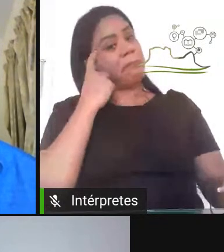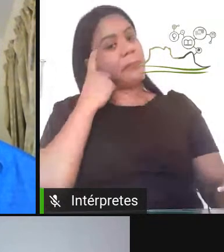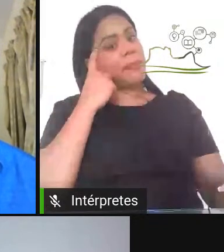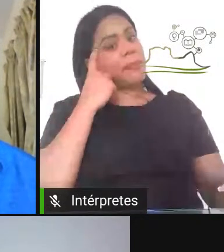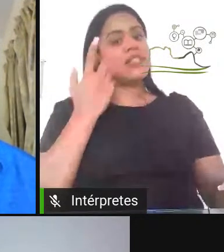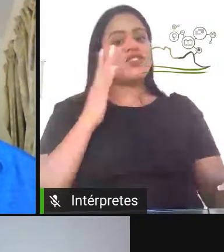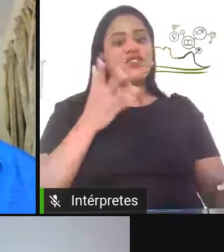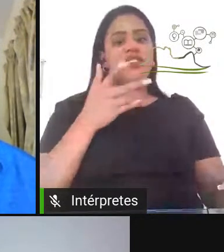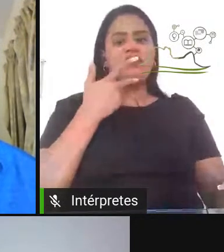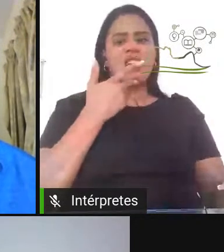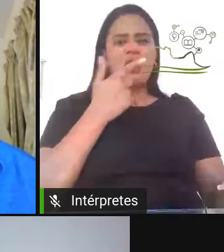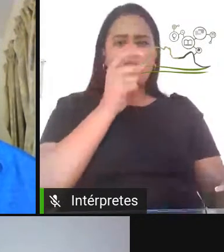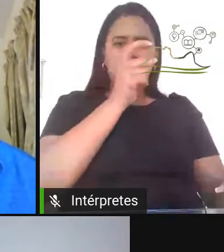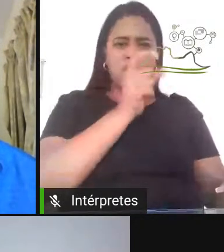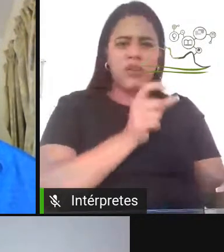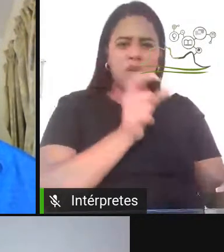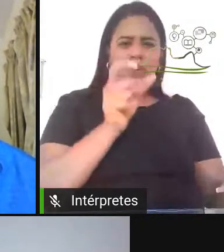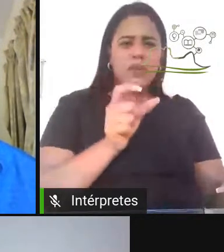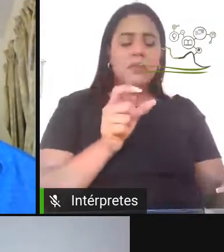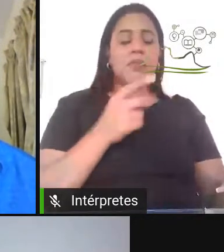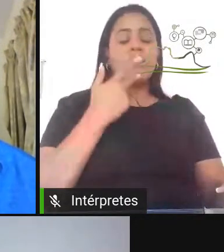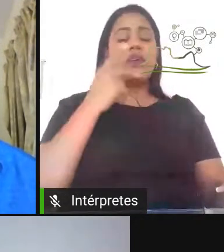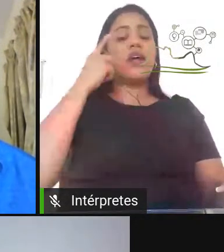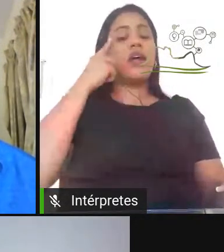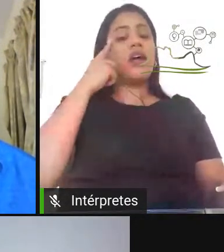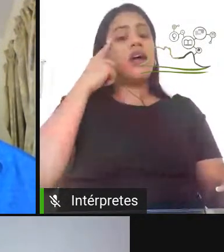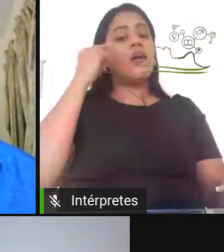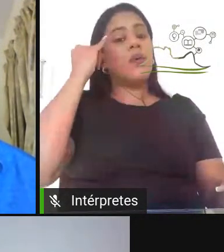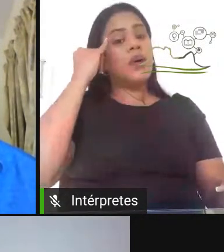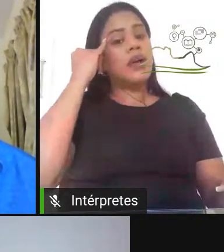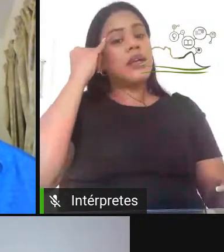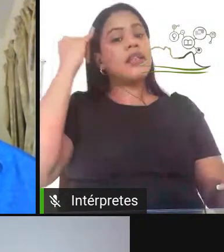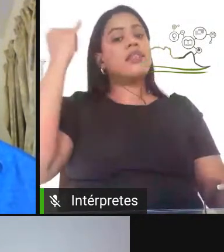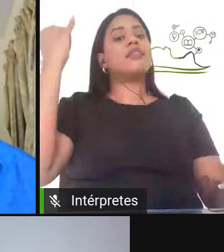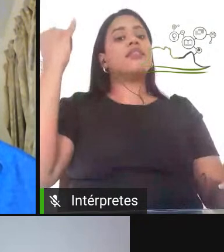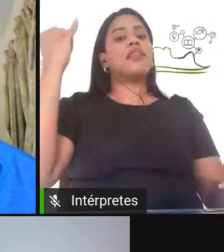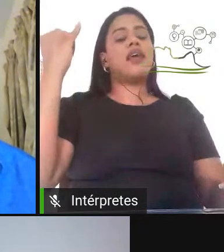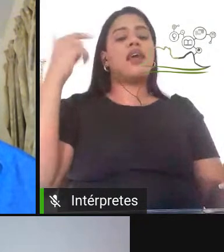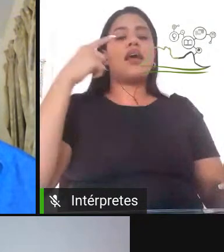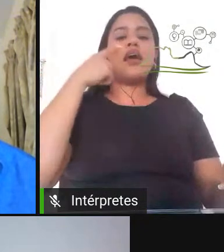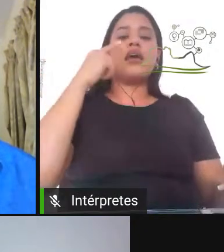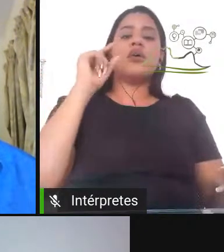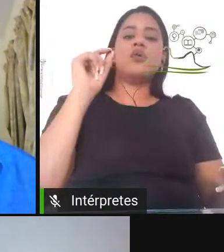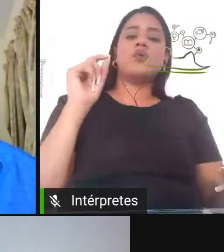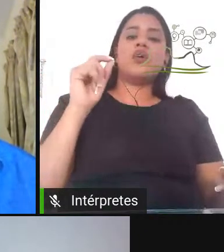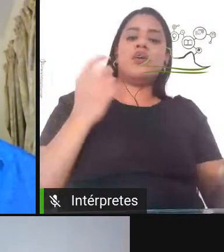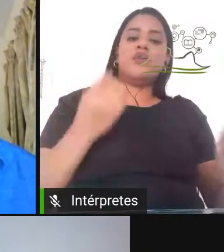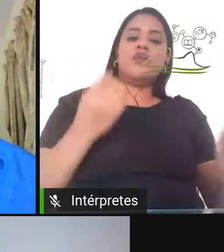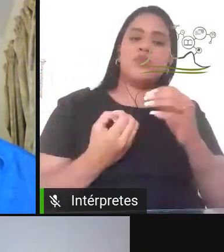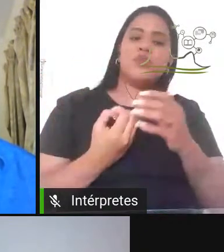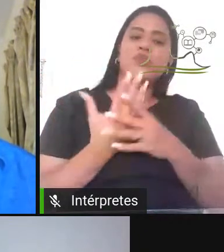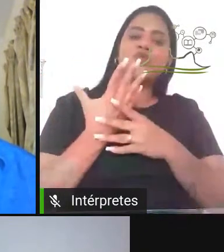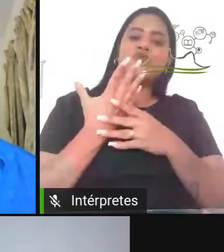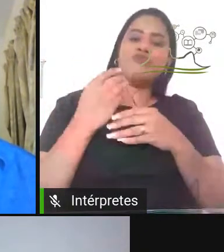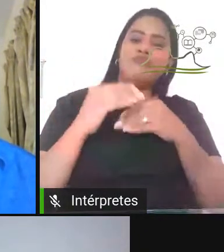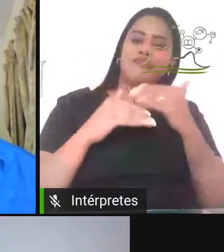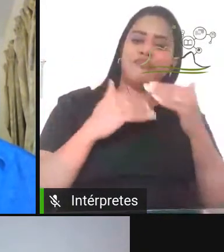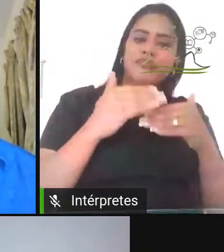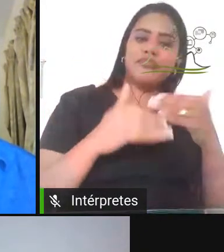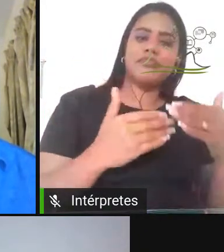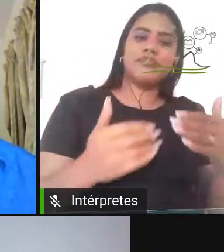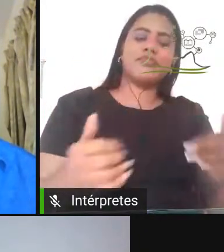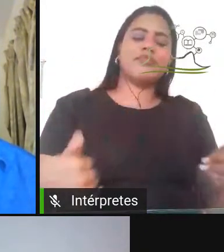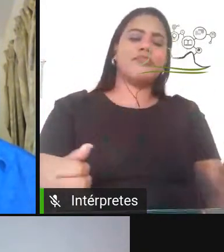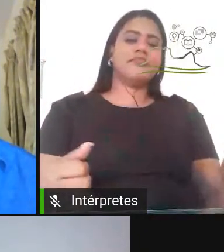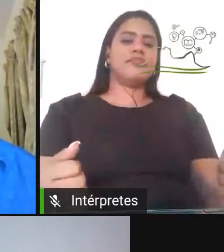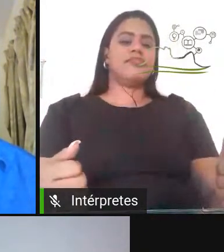ideia de nação, alguma ideia ligada à própria construção da moçambicanidade? Bem, eu não ouvi a primeira